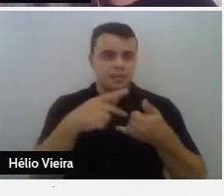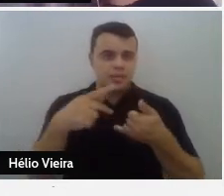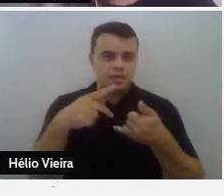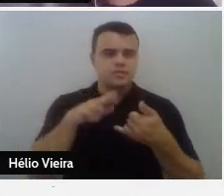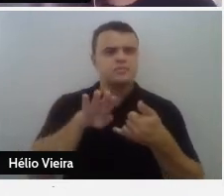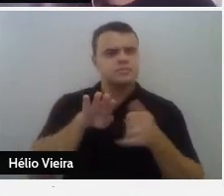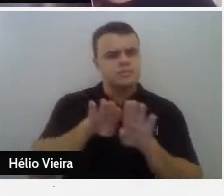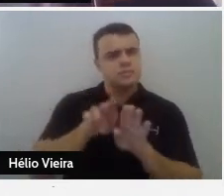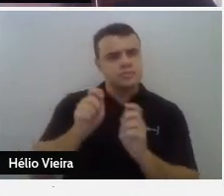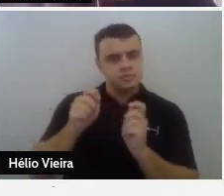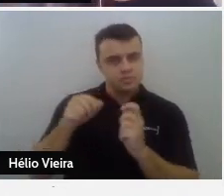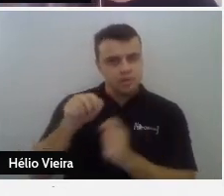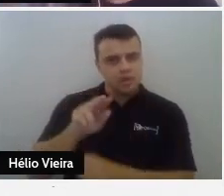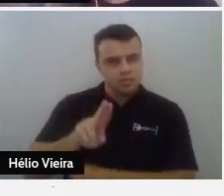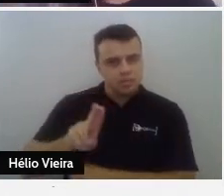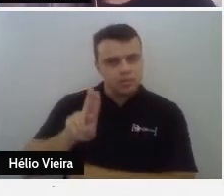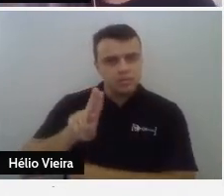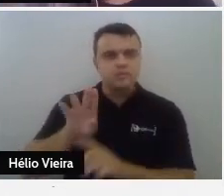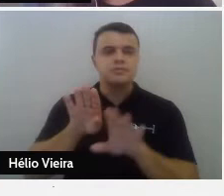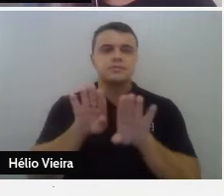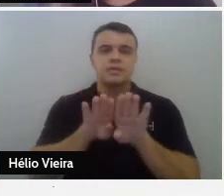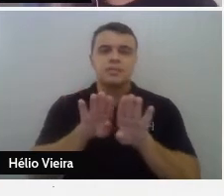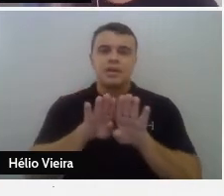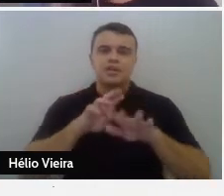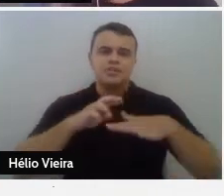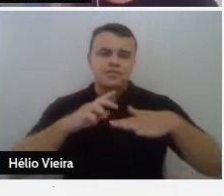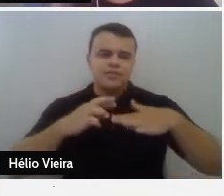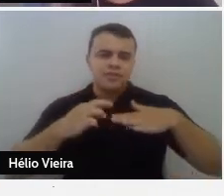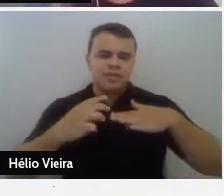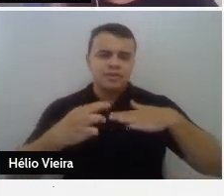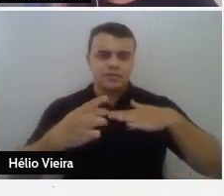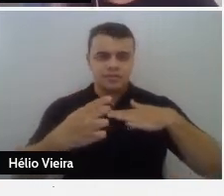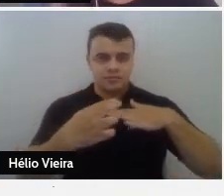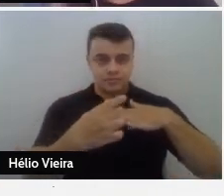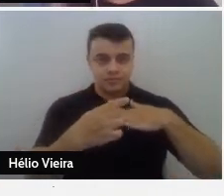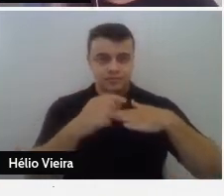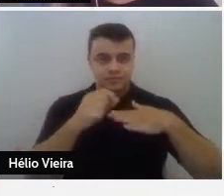podem ser usados e também alternativas